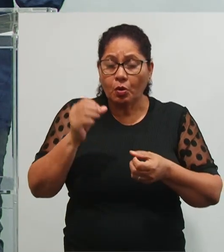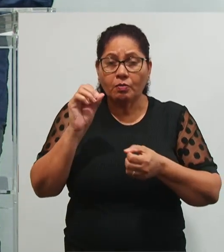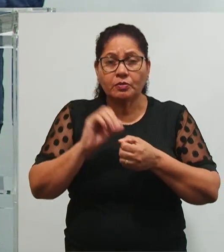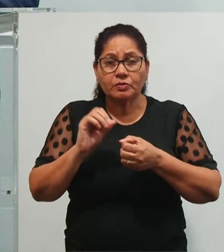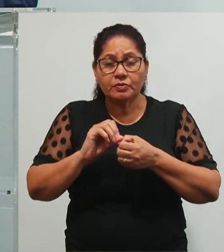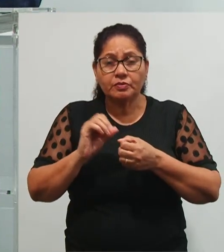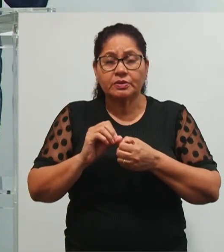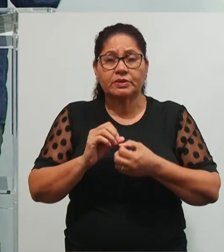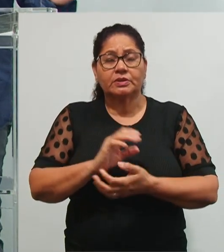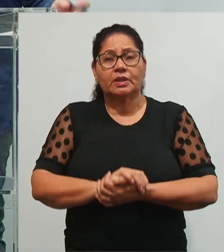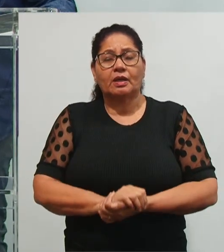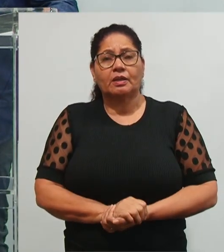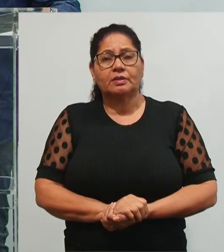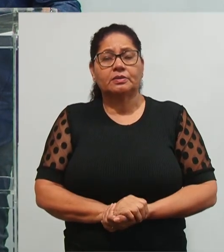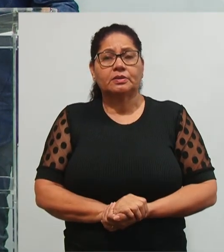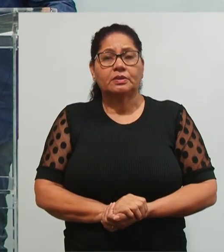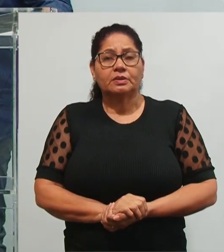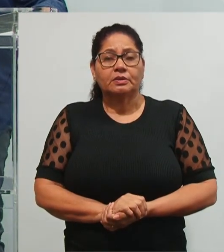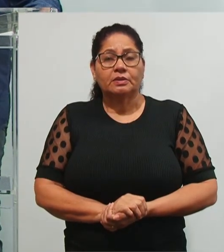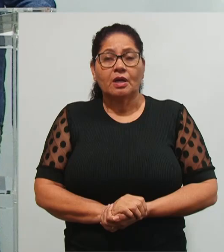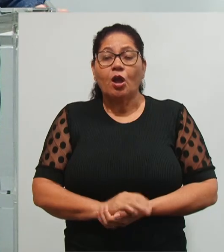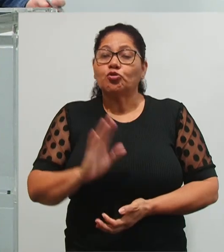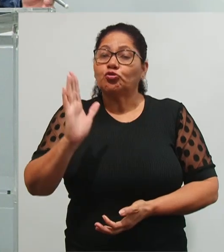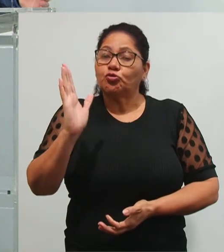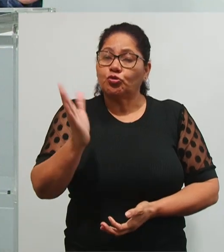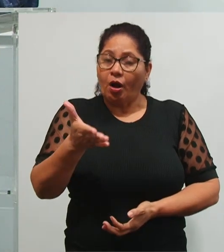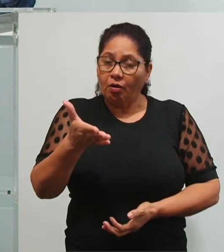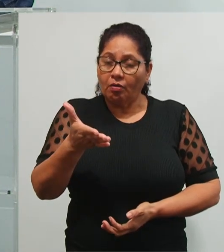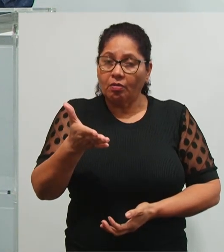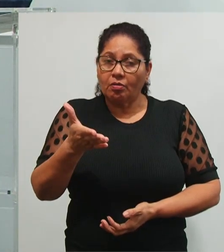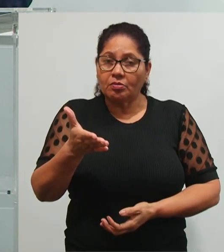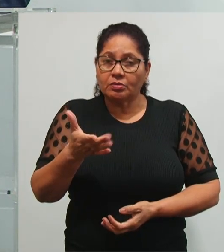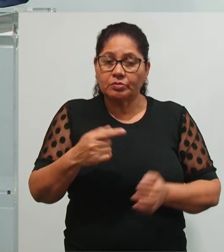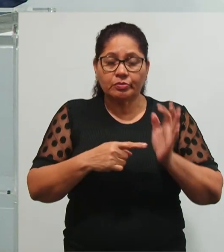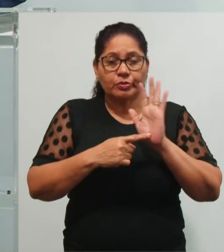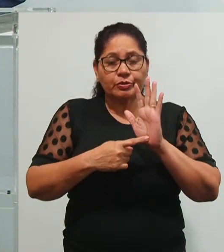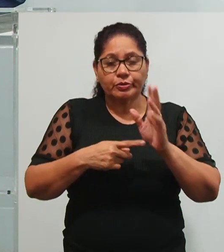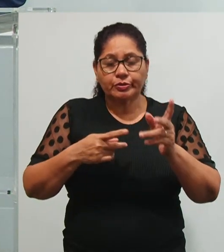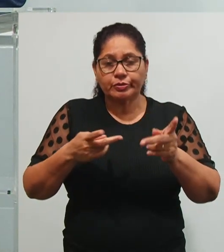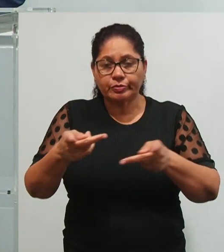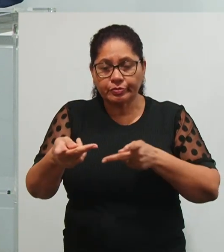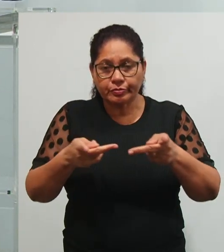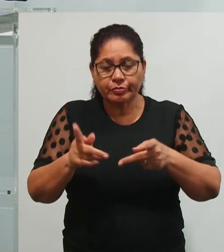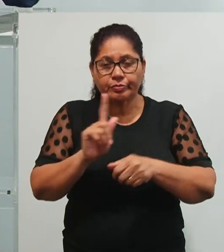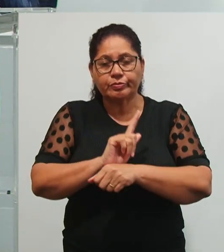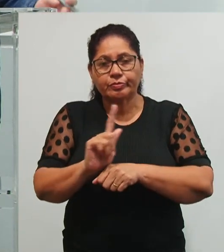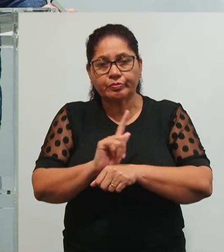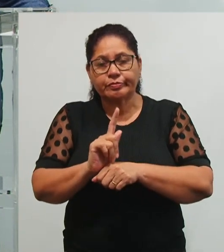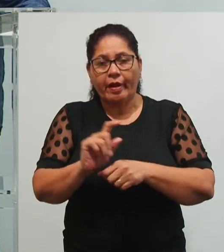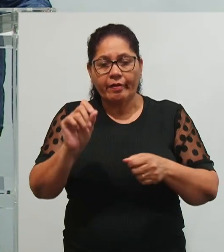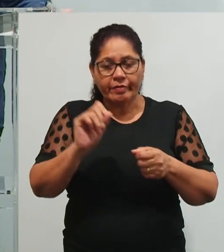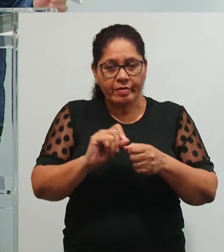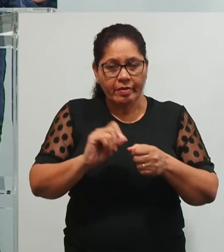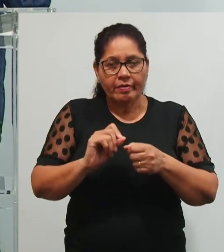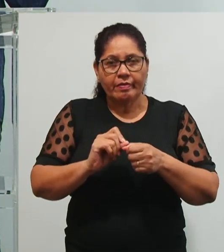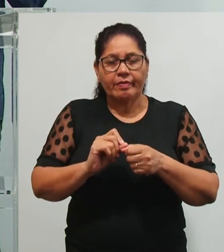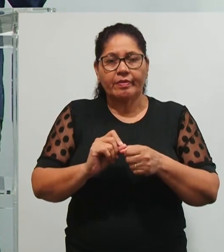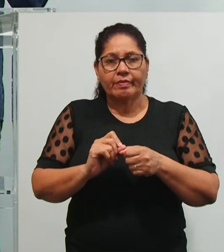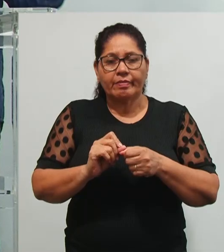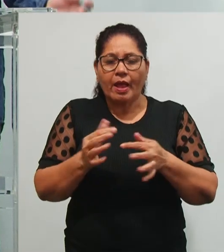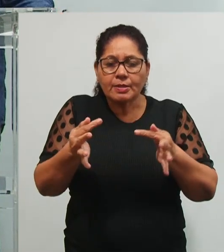ferramentas, frameworks, né, que já vão trazer a gestão de projetos para campos de aplicação muito